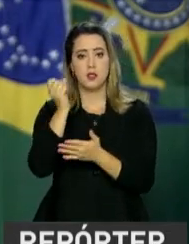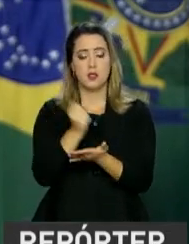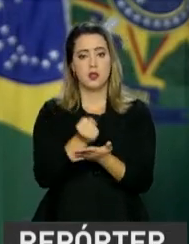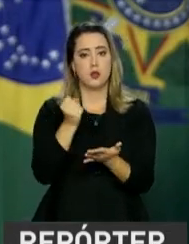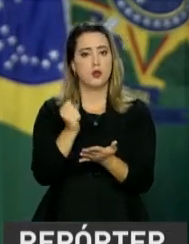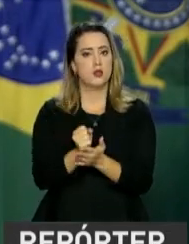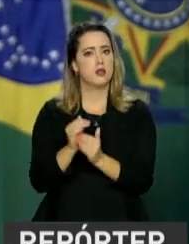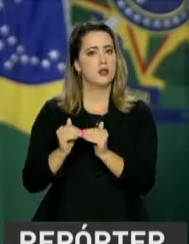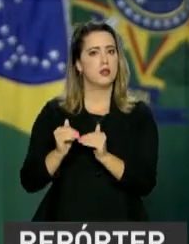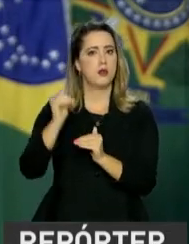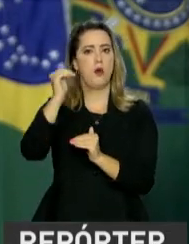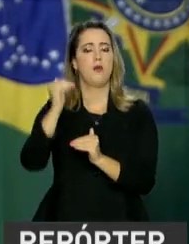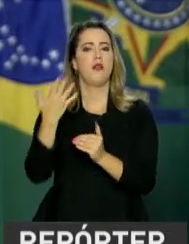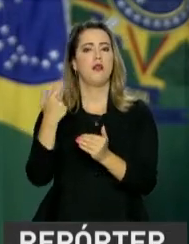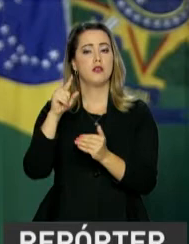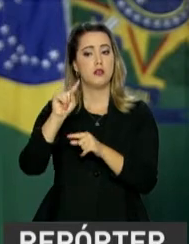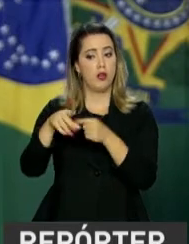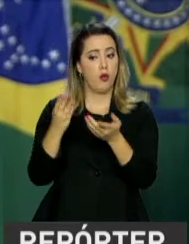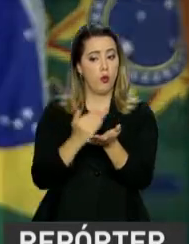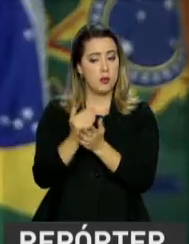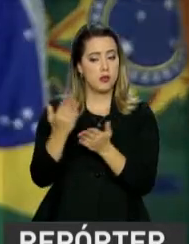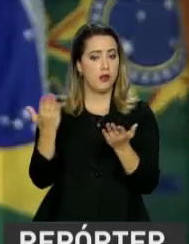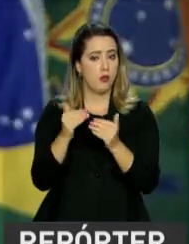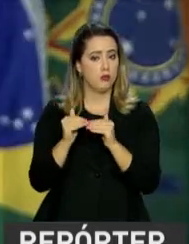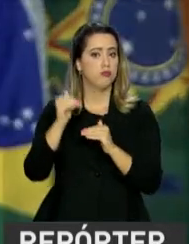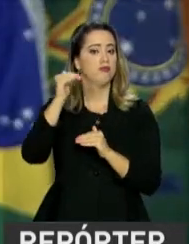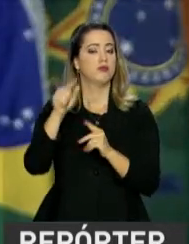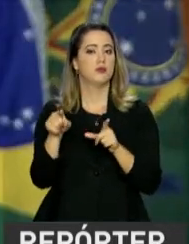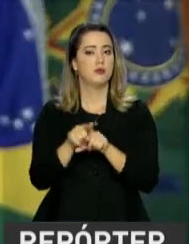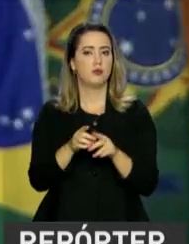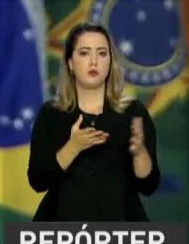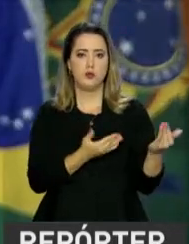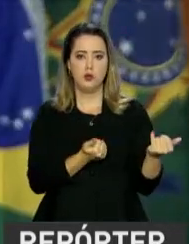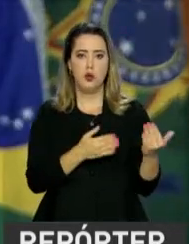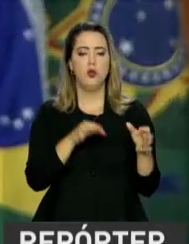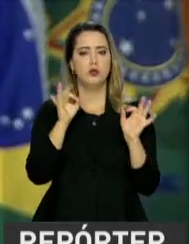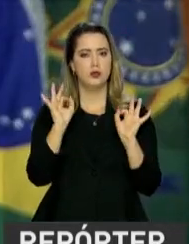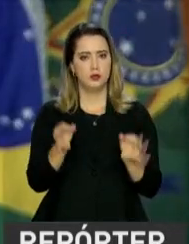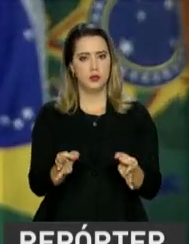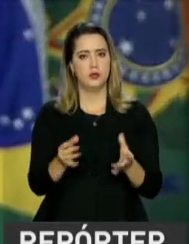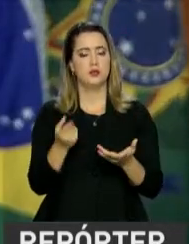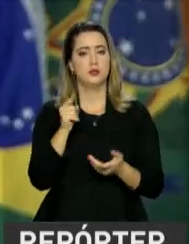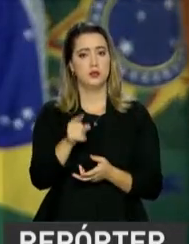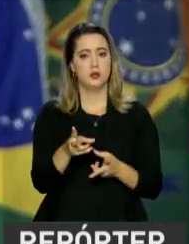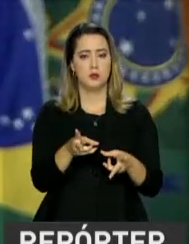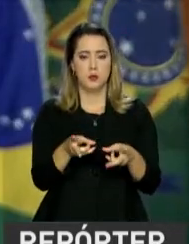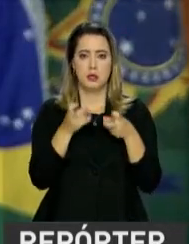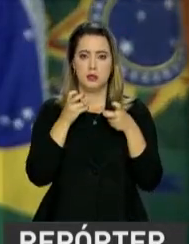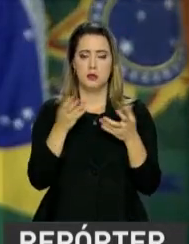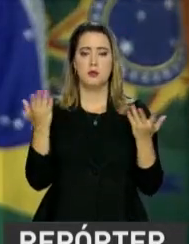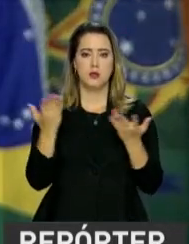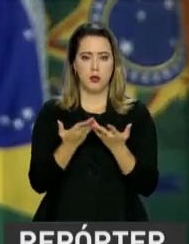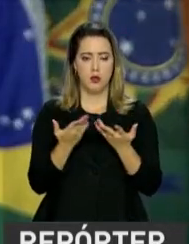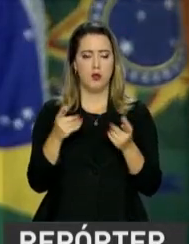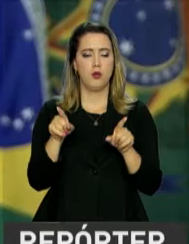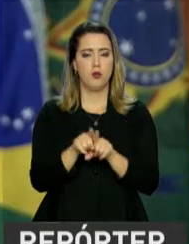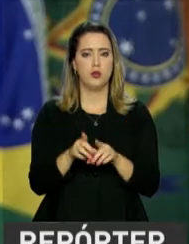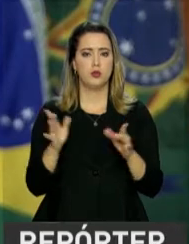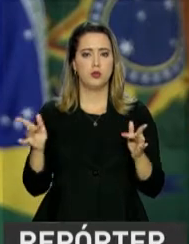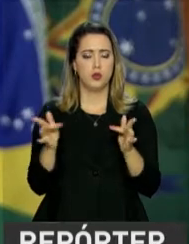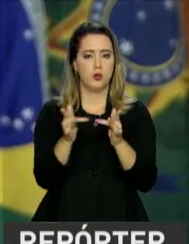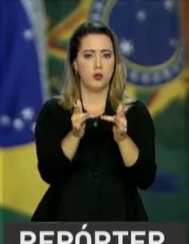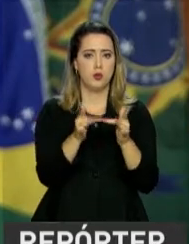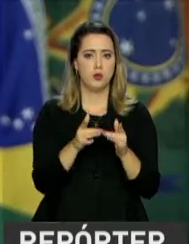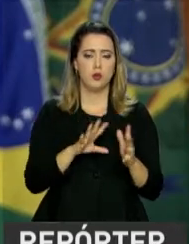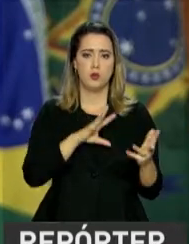aumentaram a partir de agora os jovens estão certos perceberam que finalmente conectamos